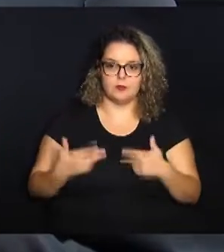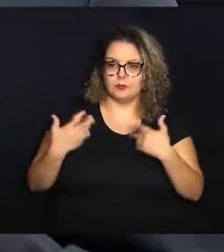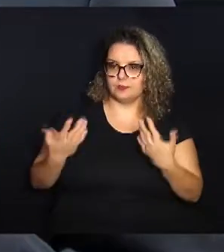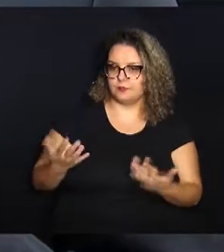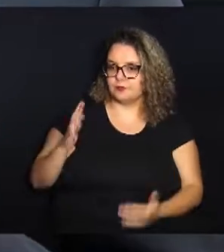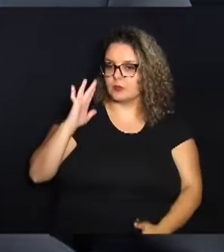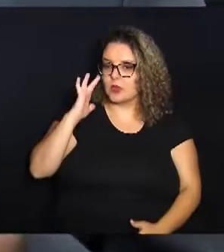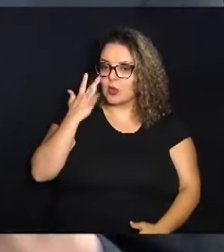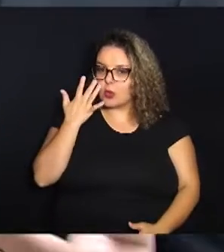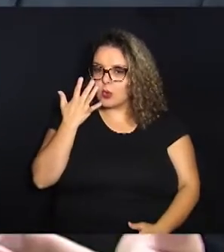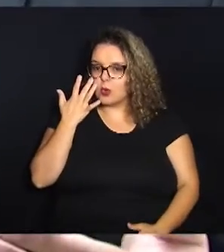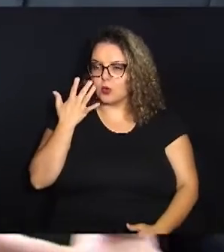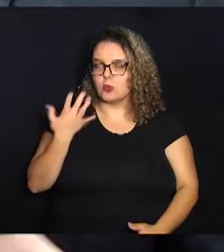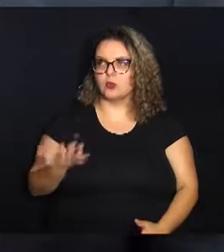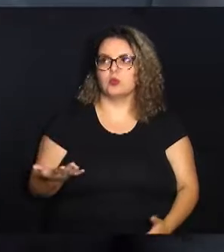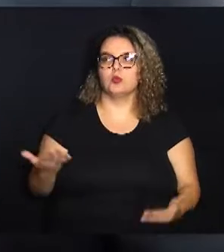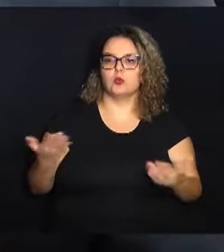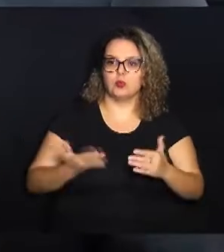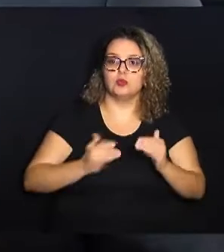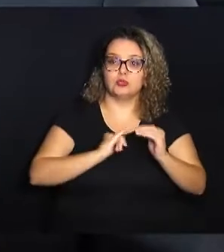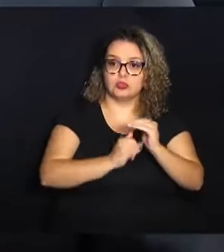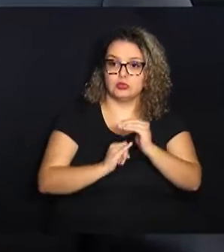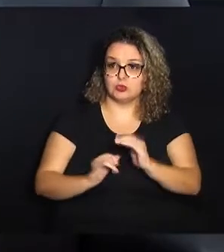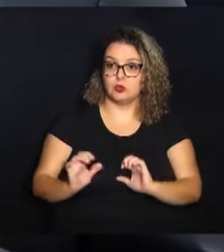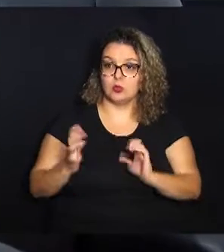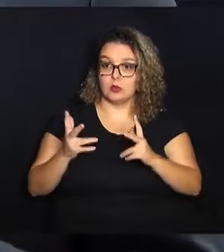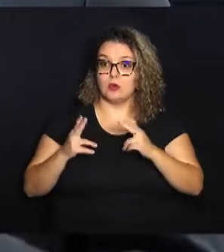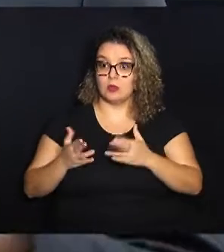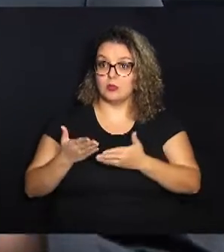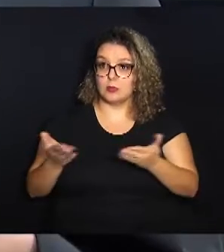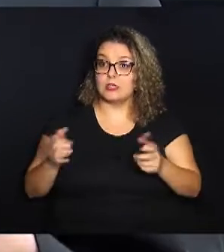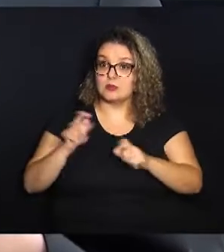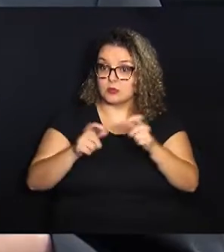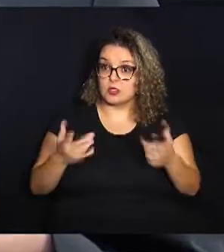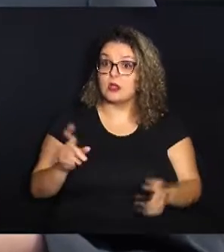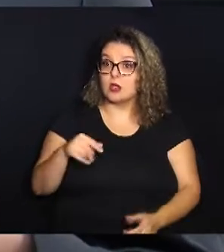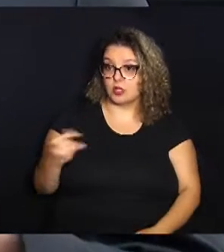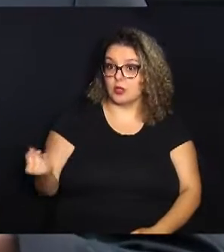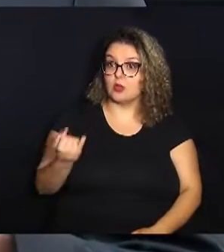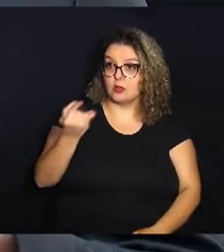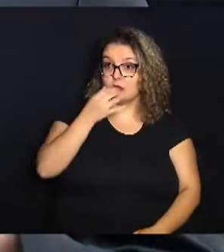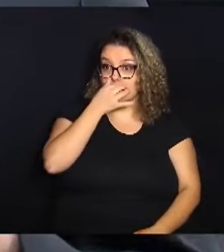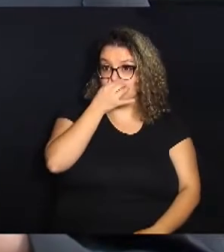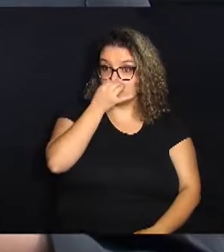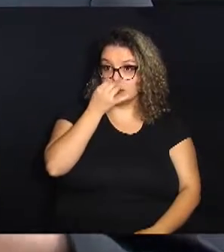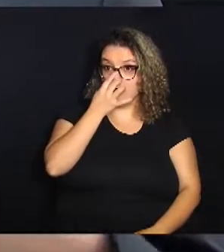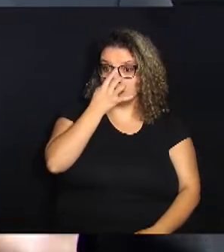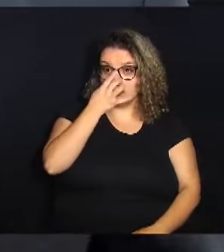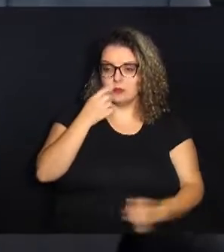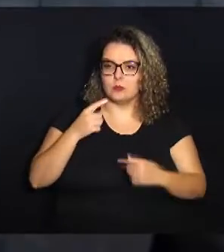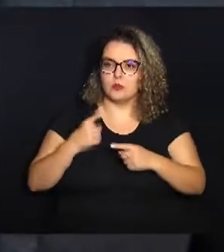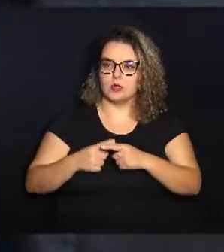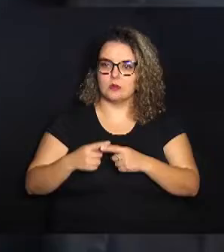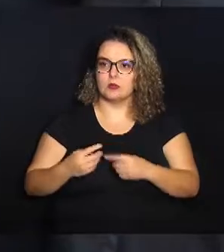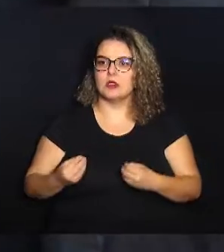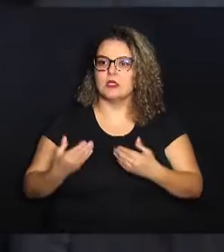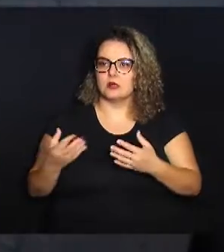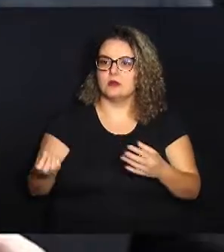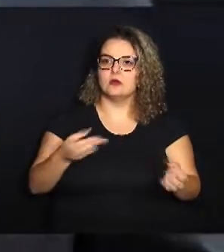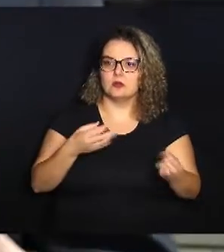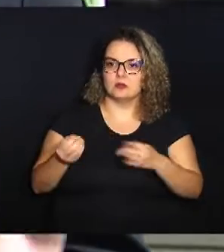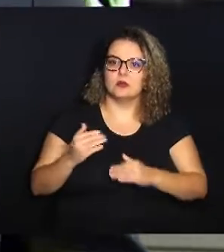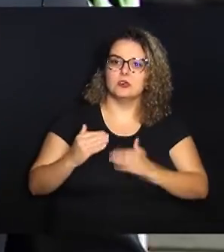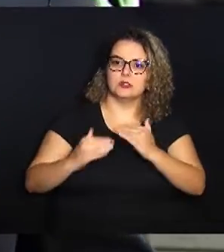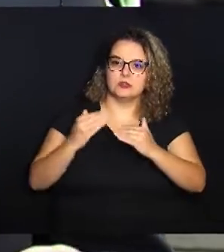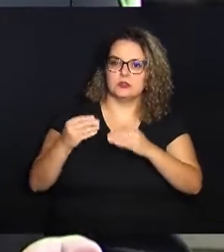que hoje a participação das startups em um evento como esse, pessoal, é super importante porque hoje a gente traz muita questão de inovação e